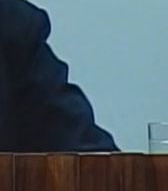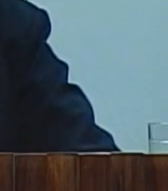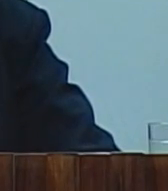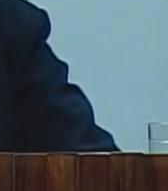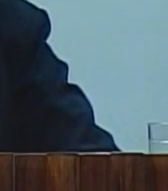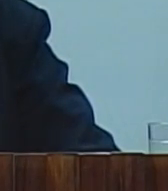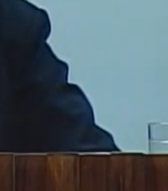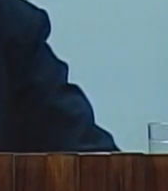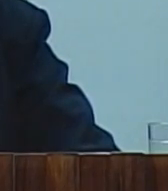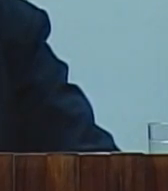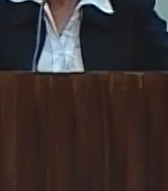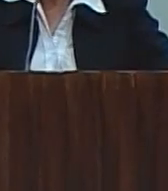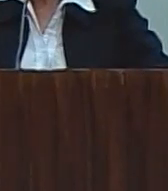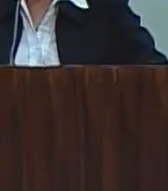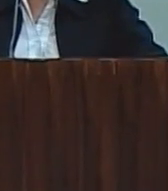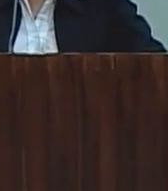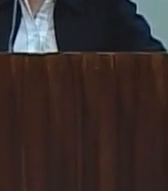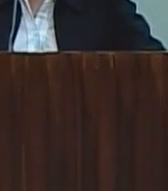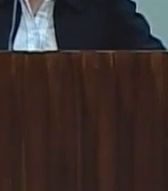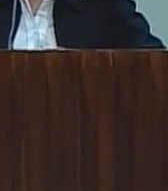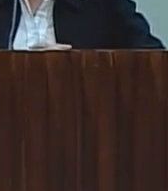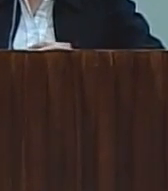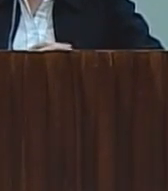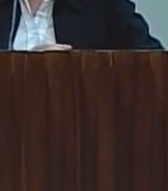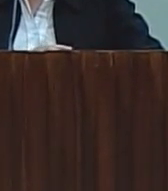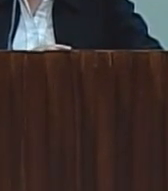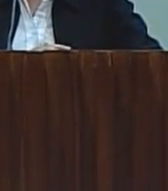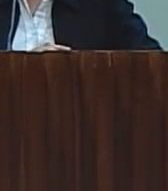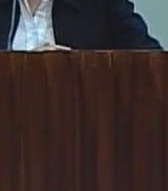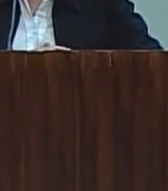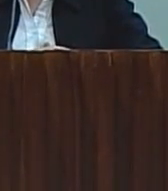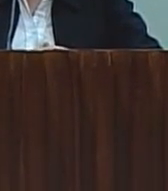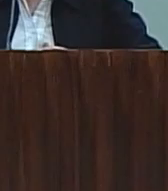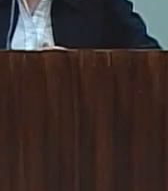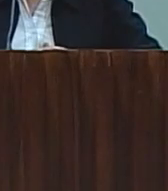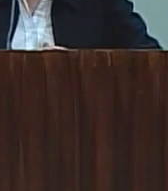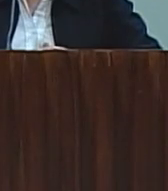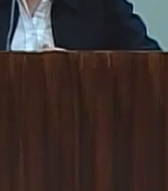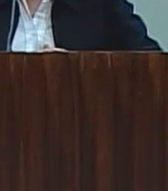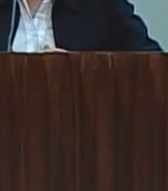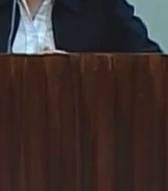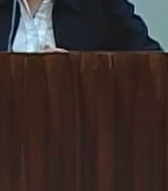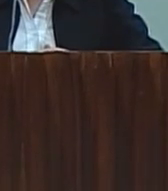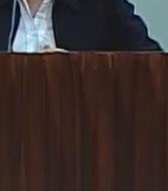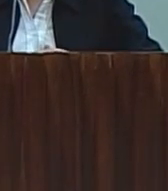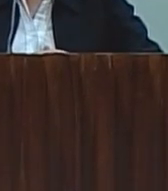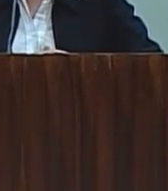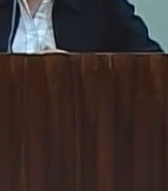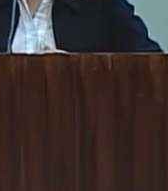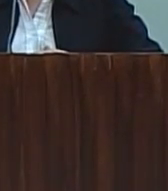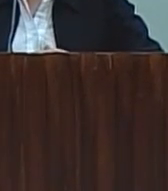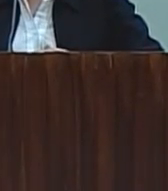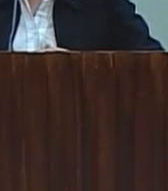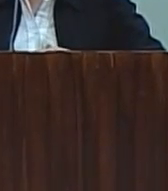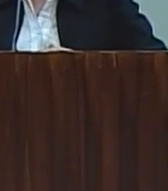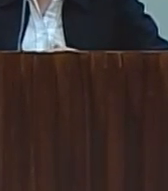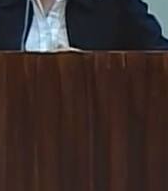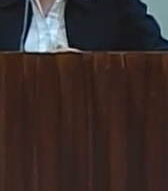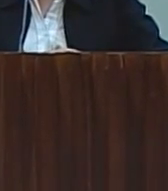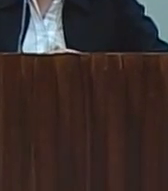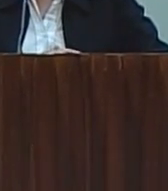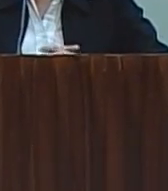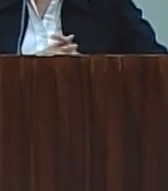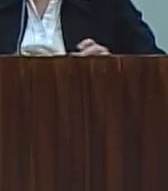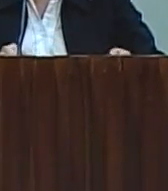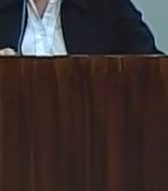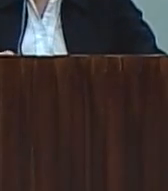nosso anexo 1, no nosso auditório. Estamos aqui com o conjunto dos órgãos do governo federal que nos